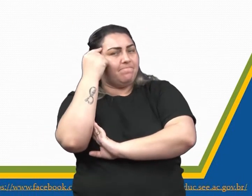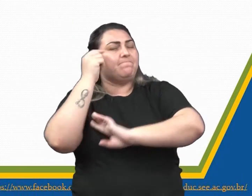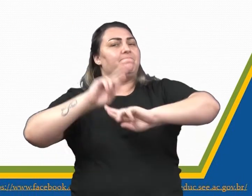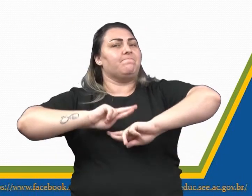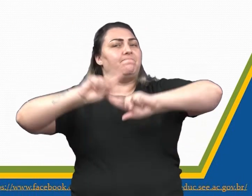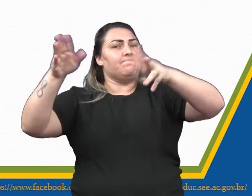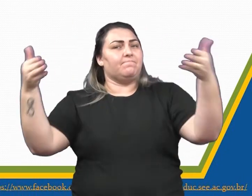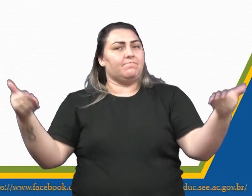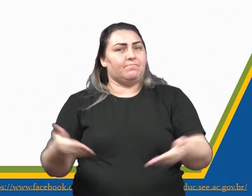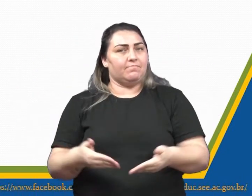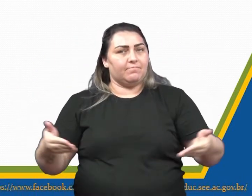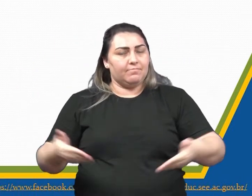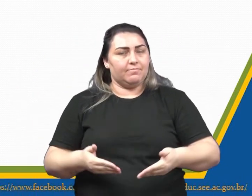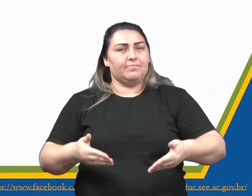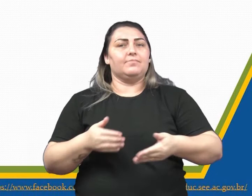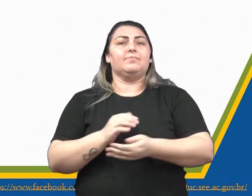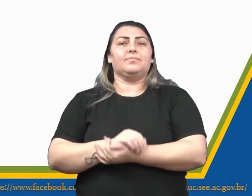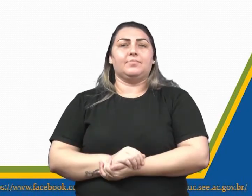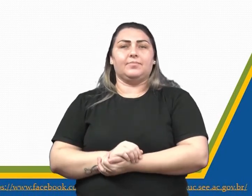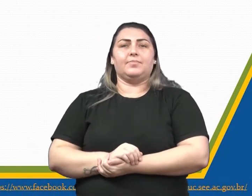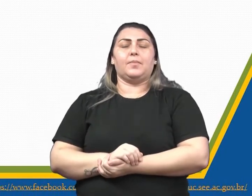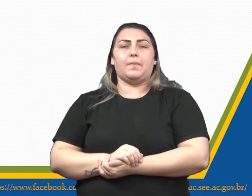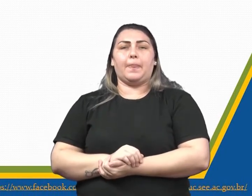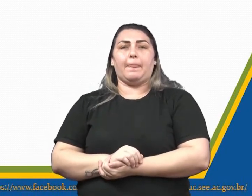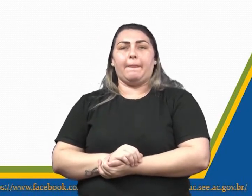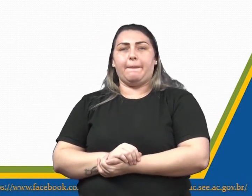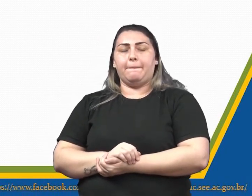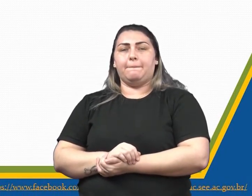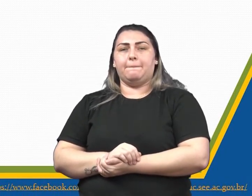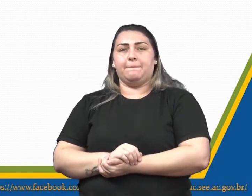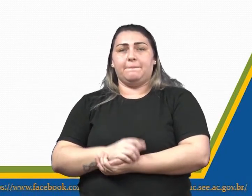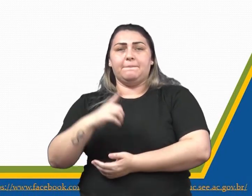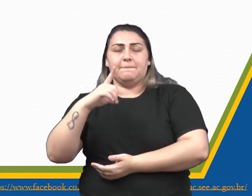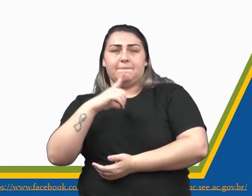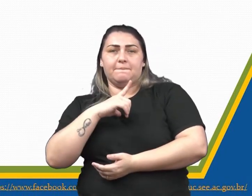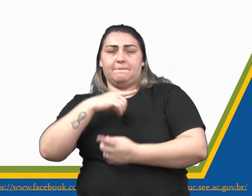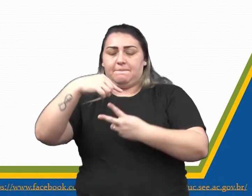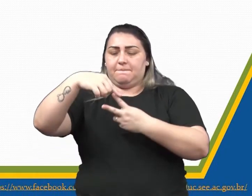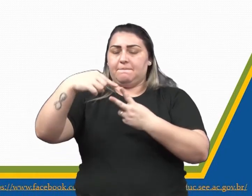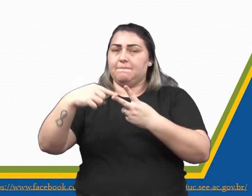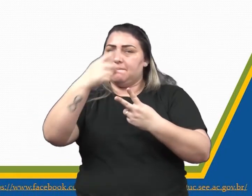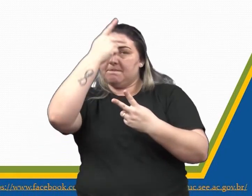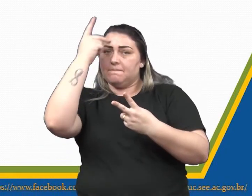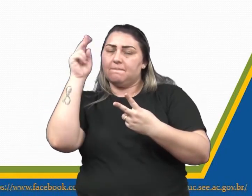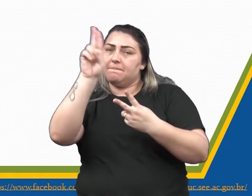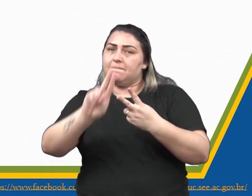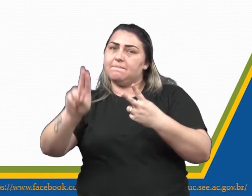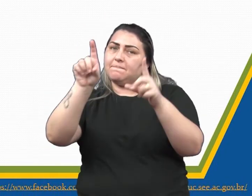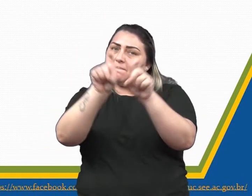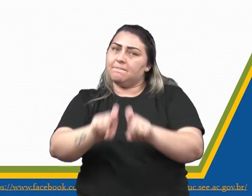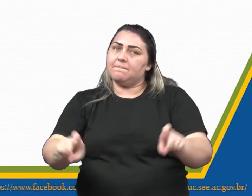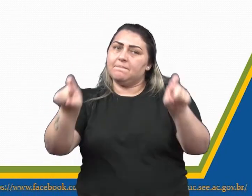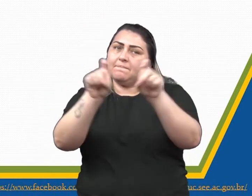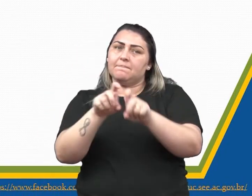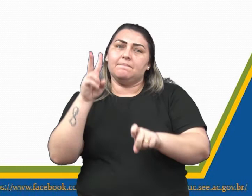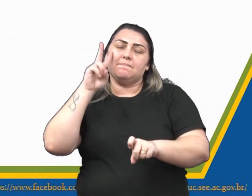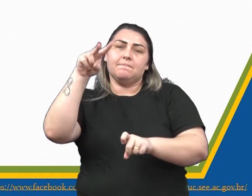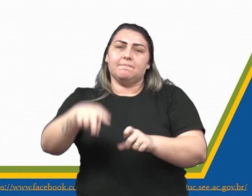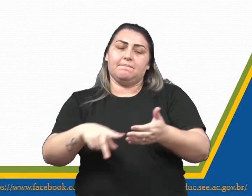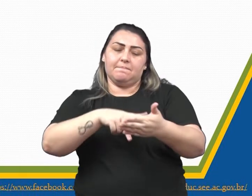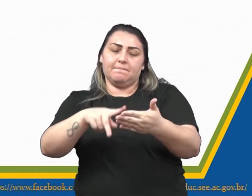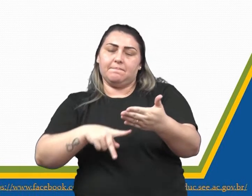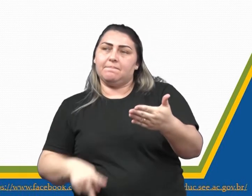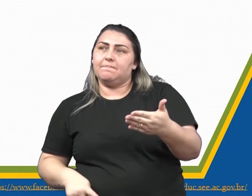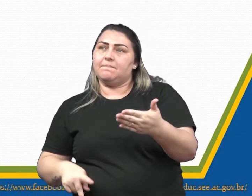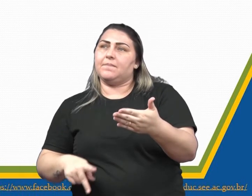diferente de outras formas poéticas que nós já vimos. E aí, nós temos duas pessoas usando o computador, vendo poesia no computador,